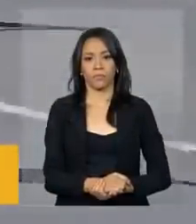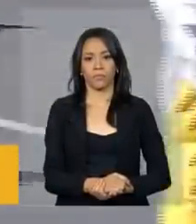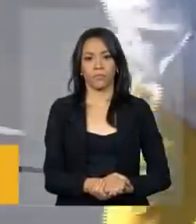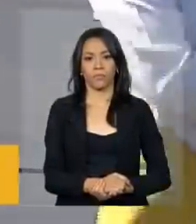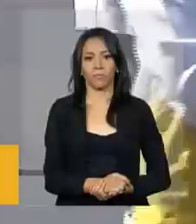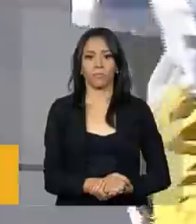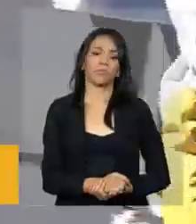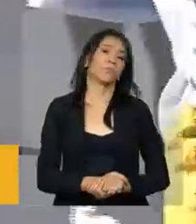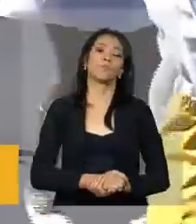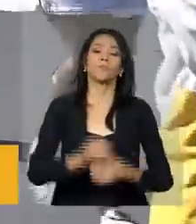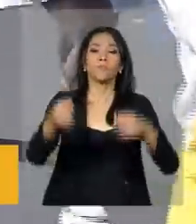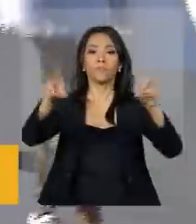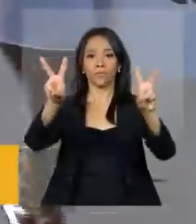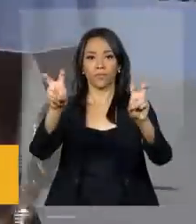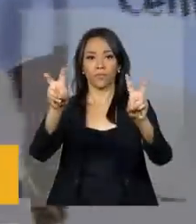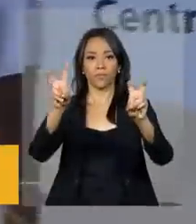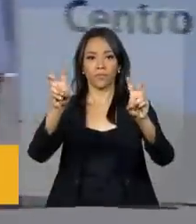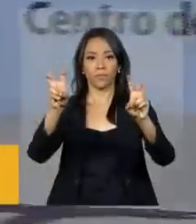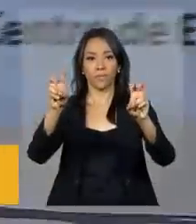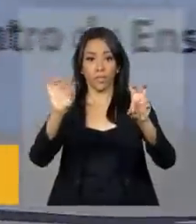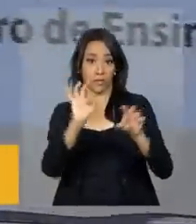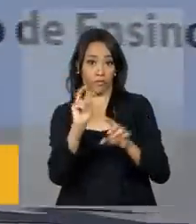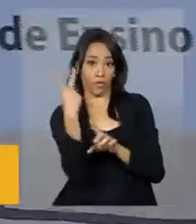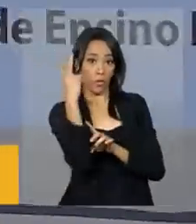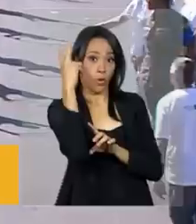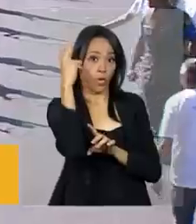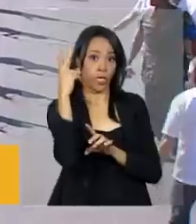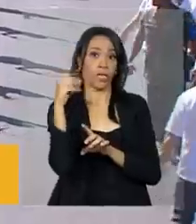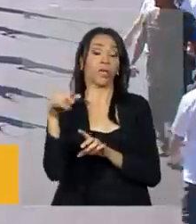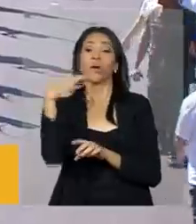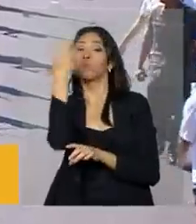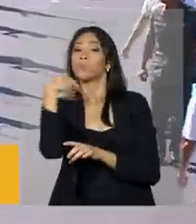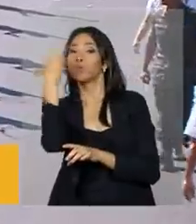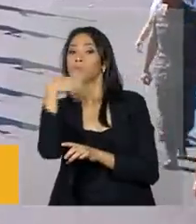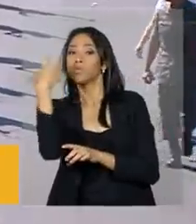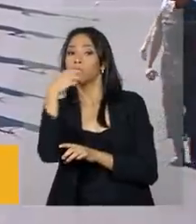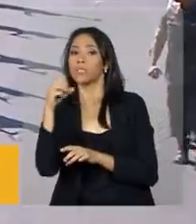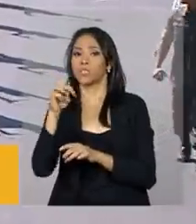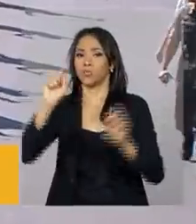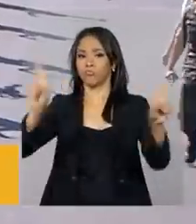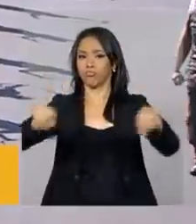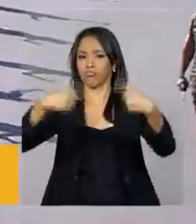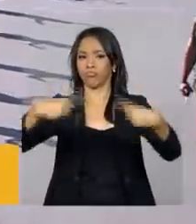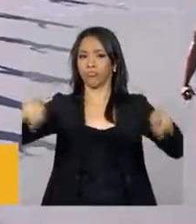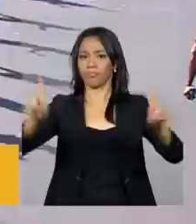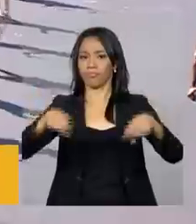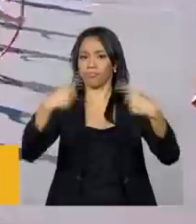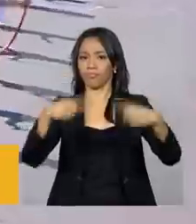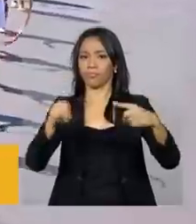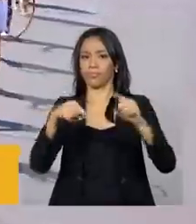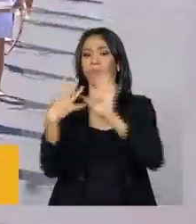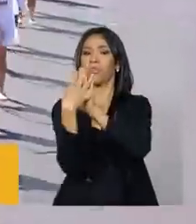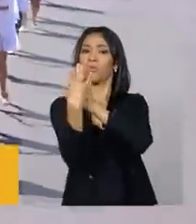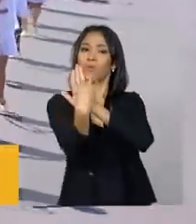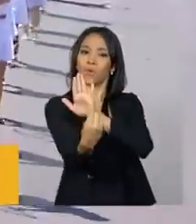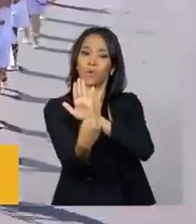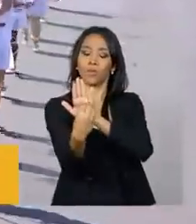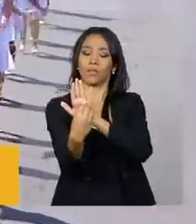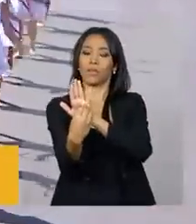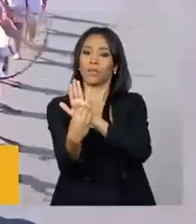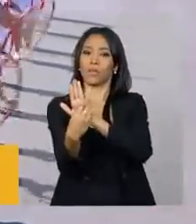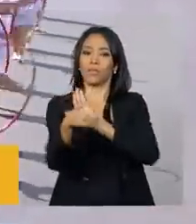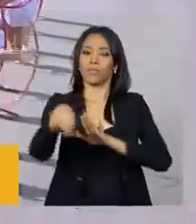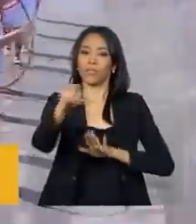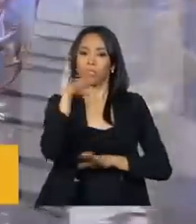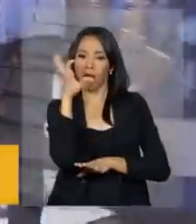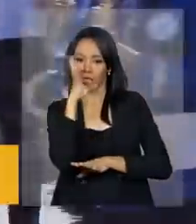Com o tema da vitória, música do maestro Eduardo Souto Neto, criada para ser a trilha sonora. Enquanto você acompanha as